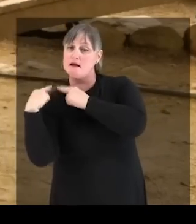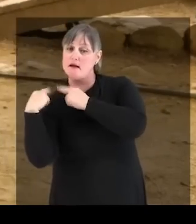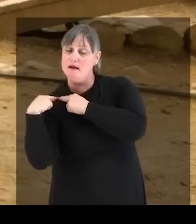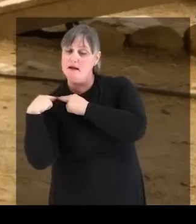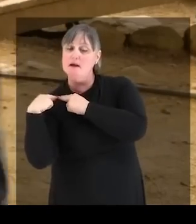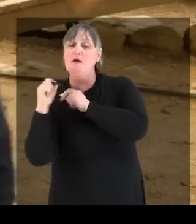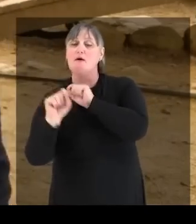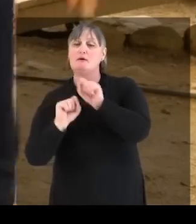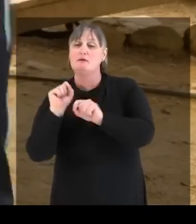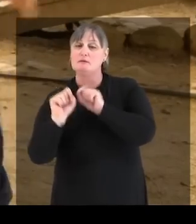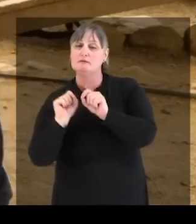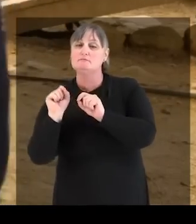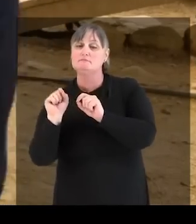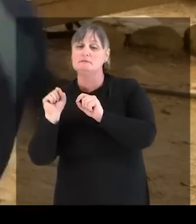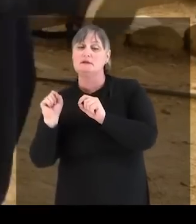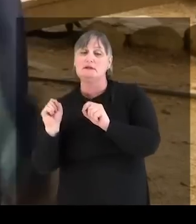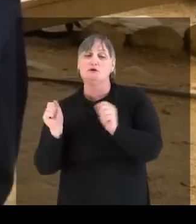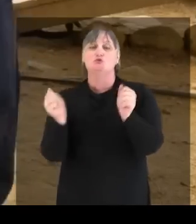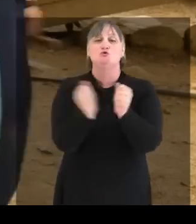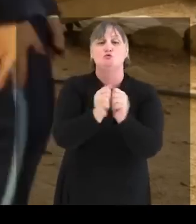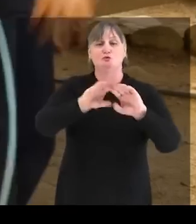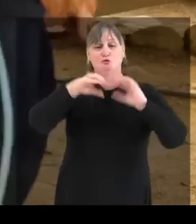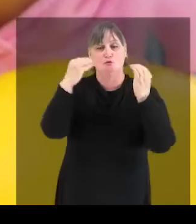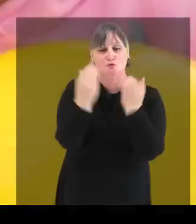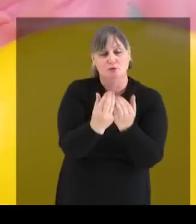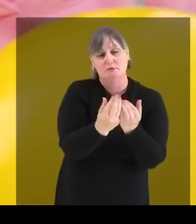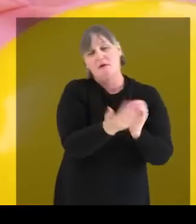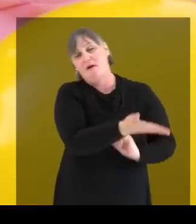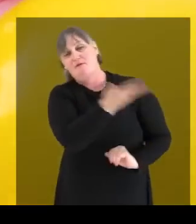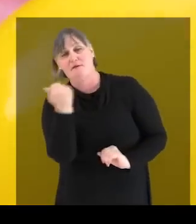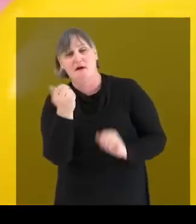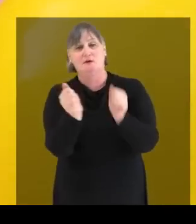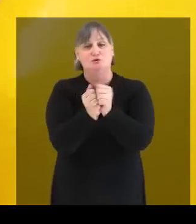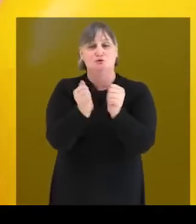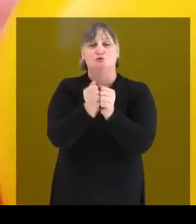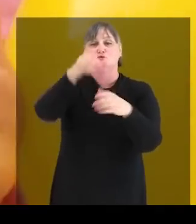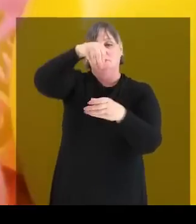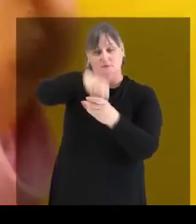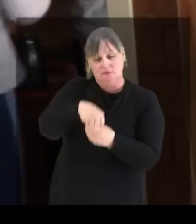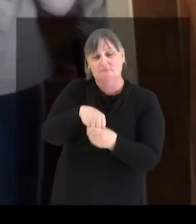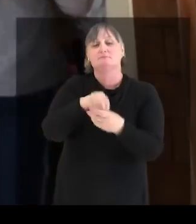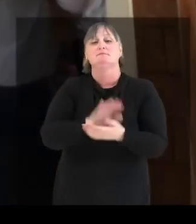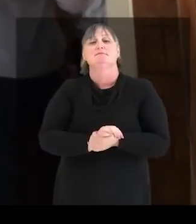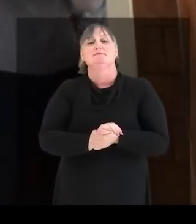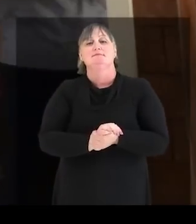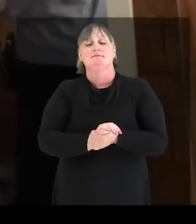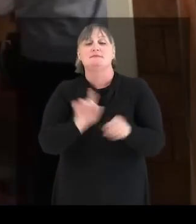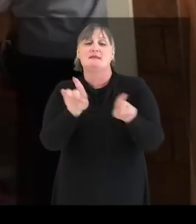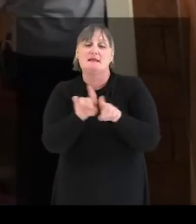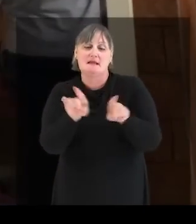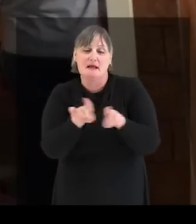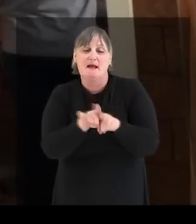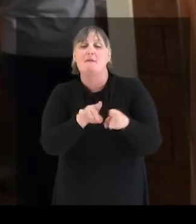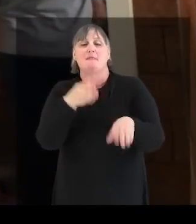dever da gestão é alcançar essa comunidade, trazer essa comunidade para dentro da unidade e fazer com que